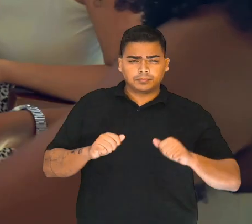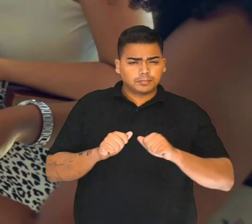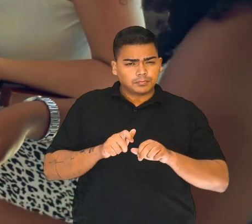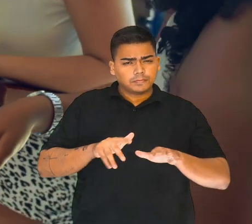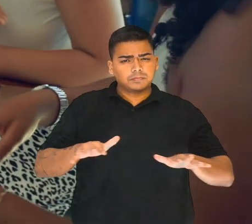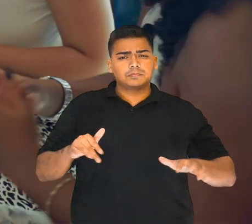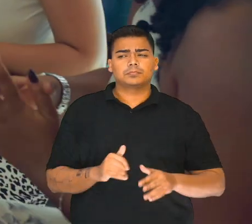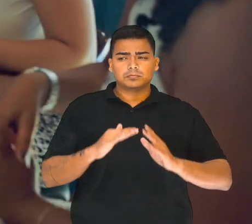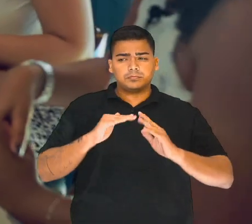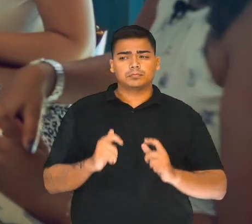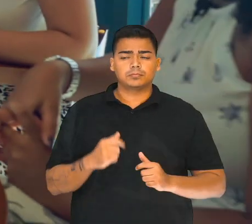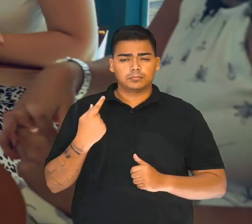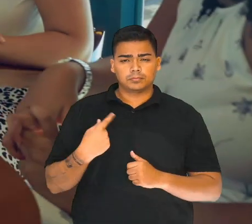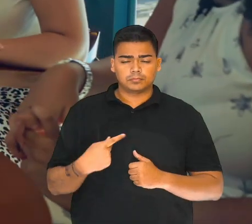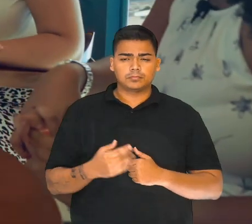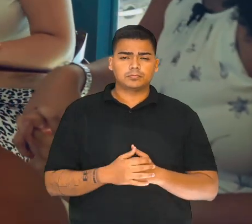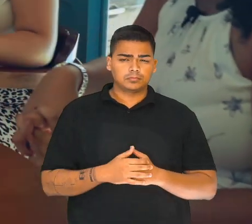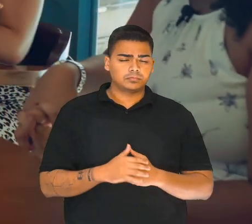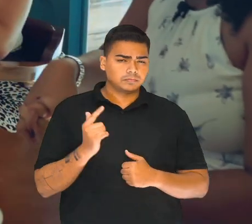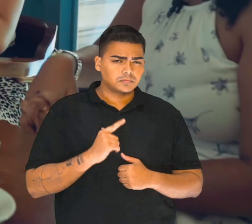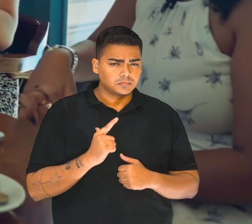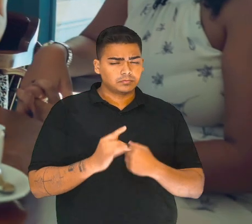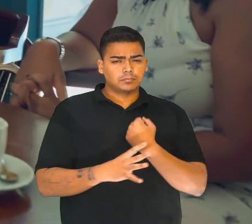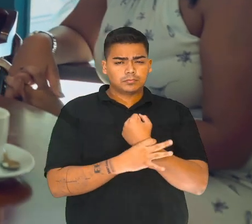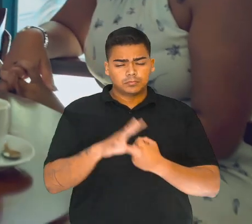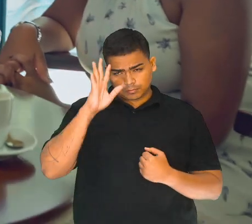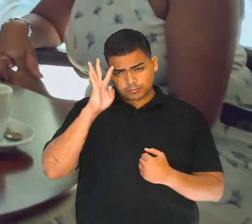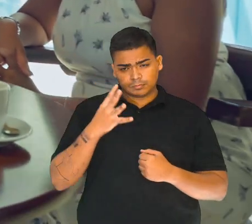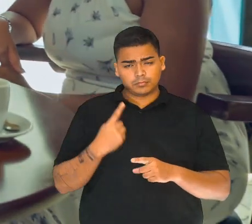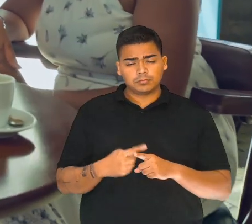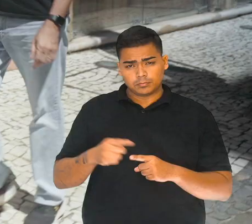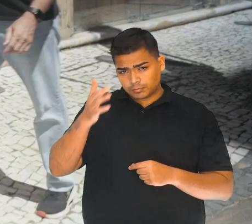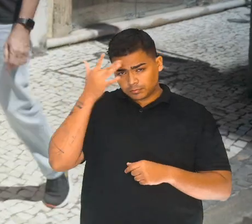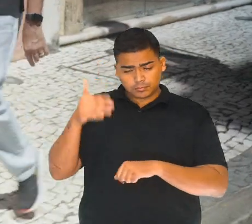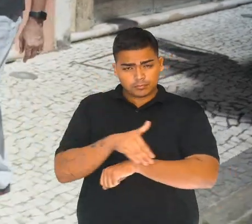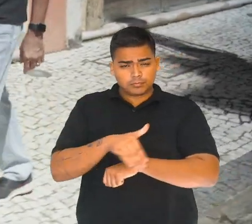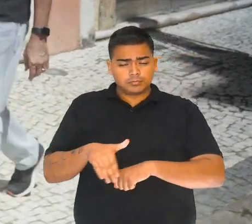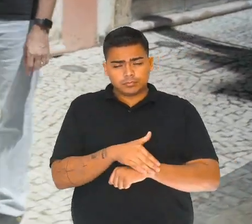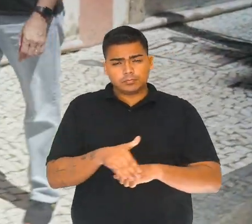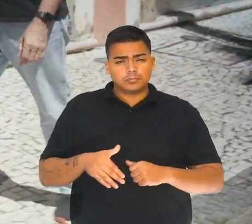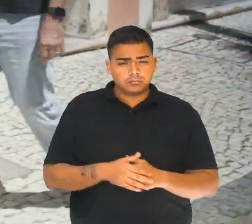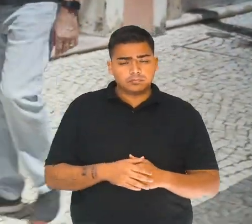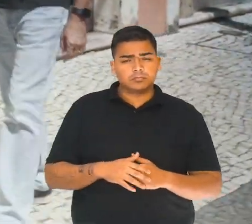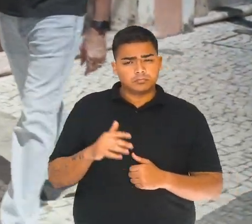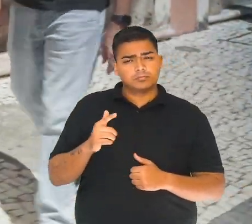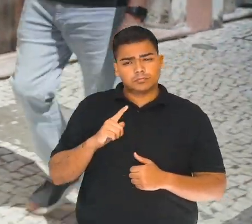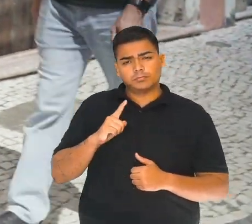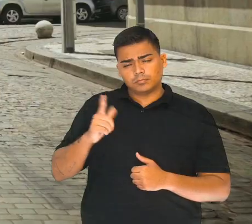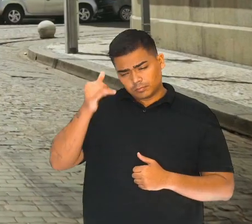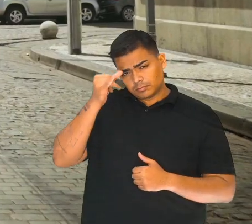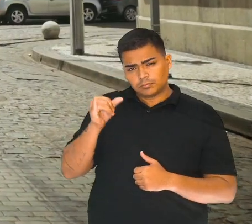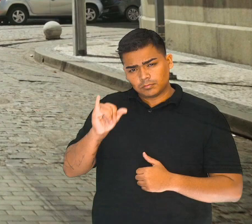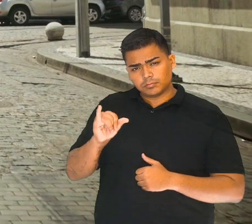a povoar o bairro, a povoar as ruas. E a segurança está resolvida, porque gente na rua